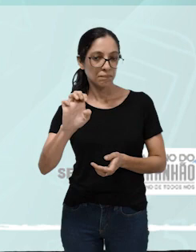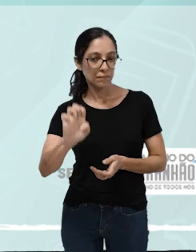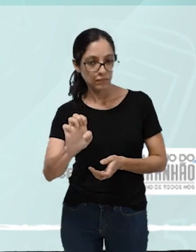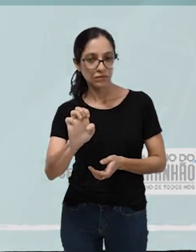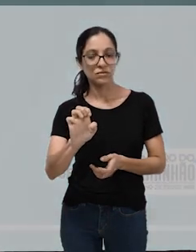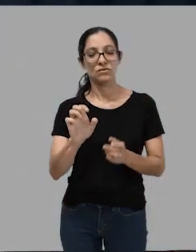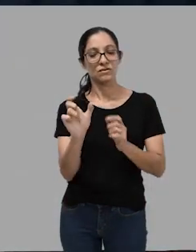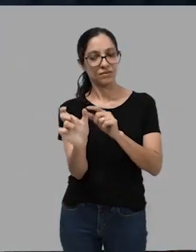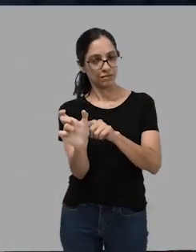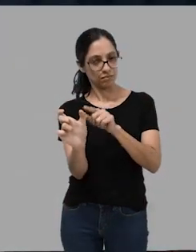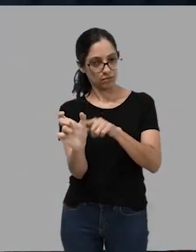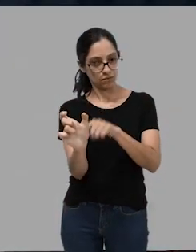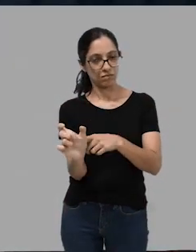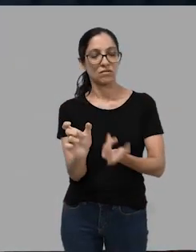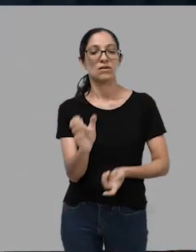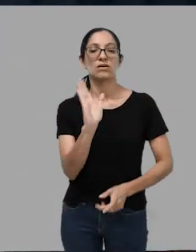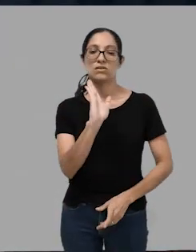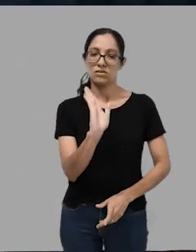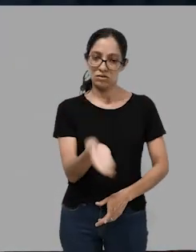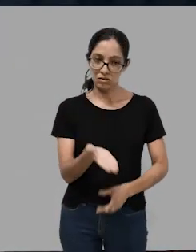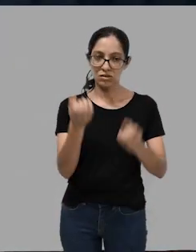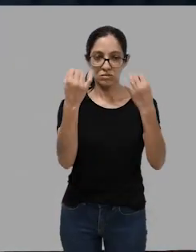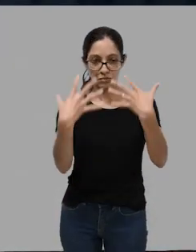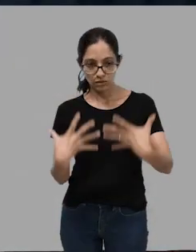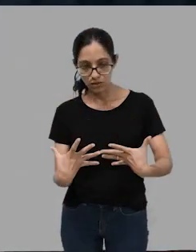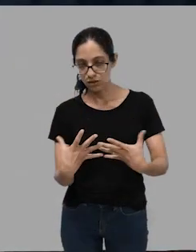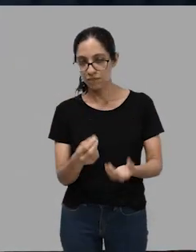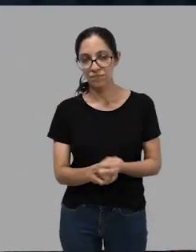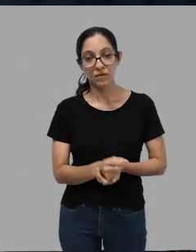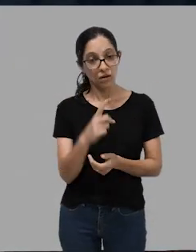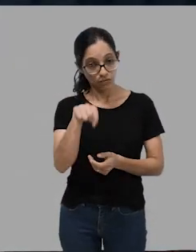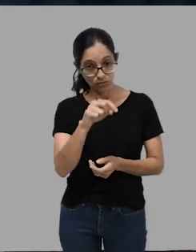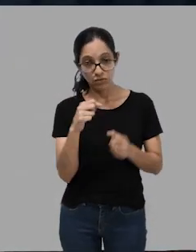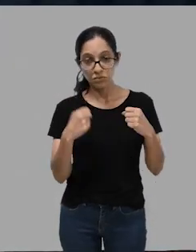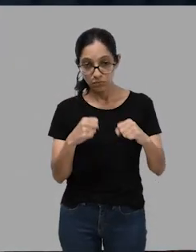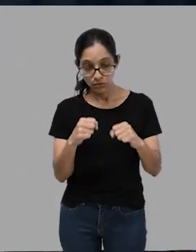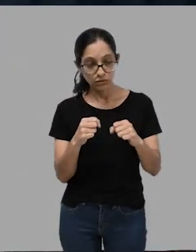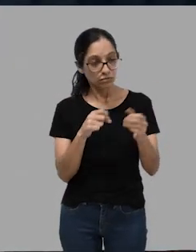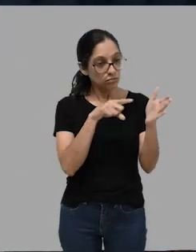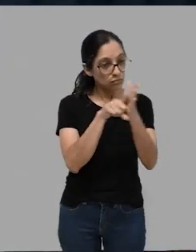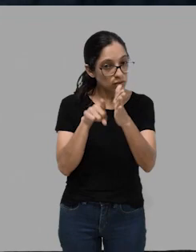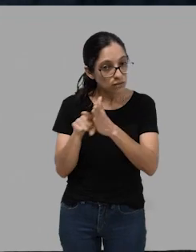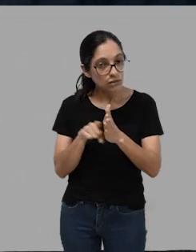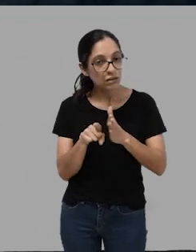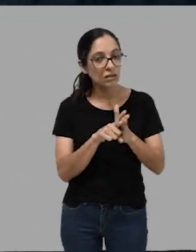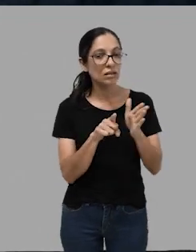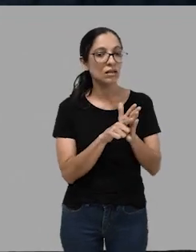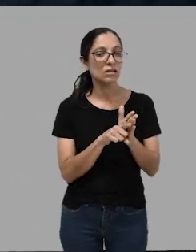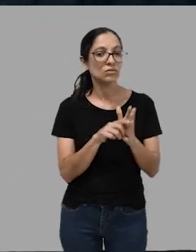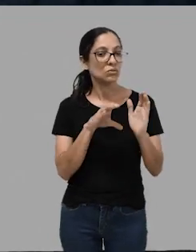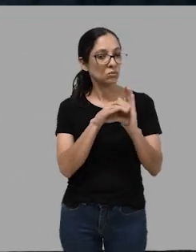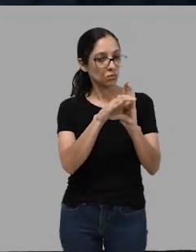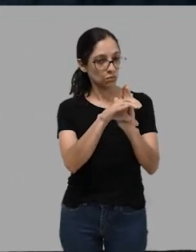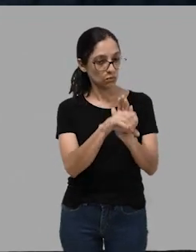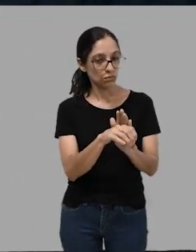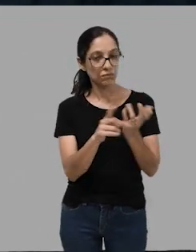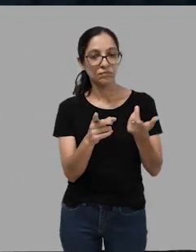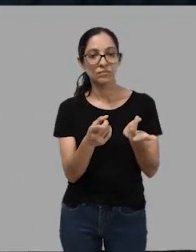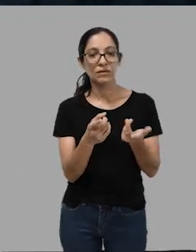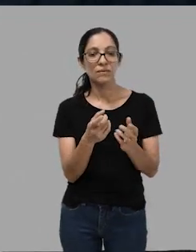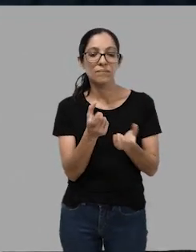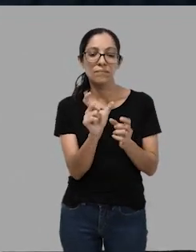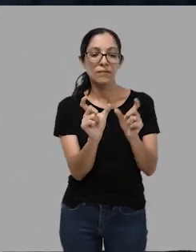citei eu sempre coloco assim no site de busca você vai saber o que que é o repente né é aquela o não tá dizendo